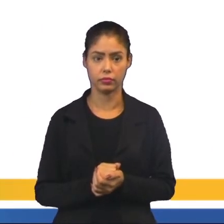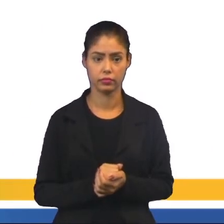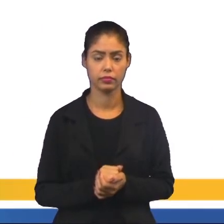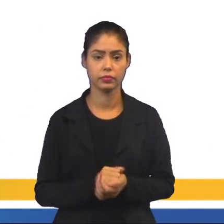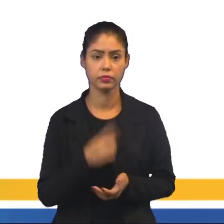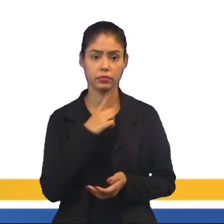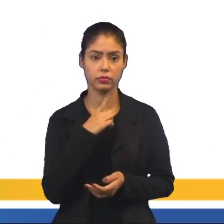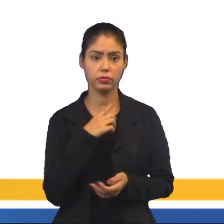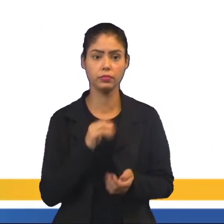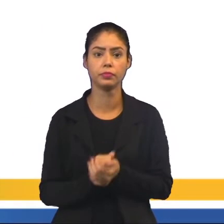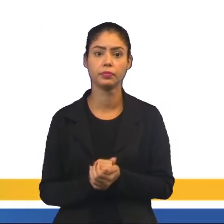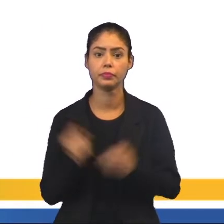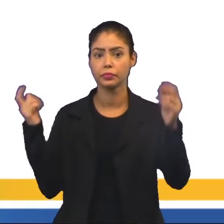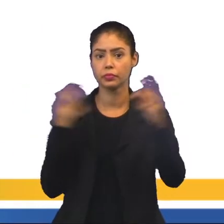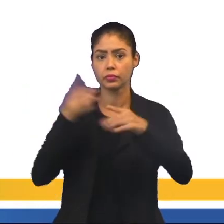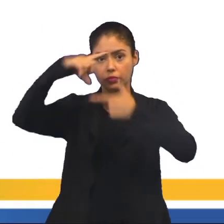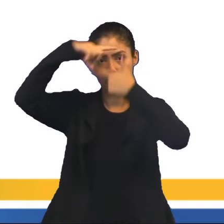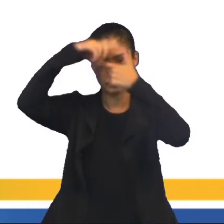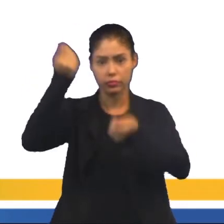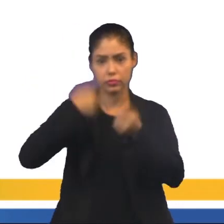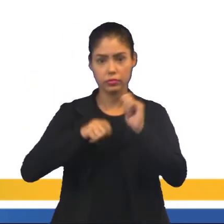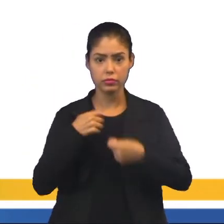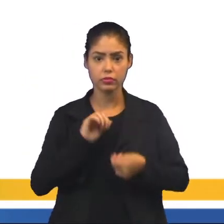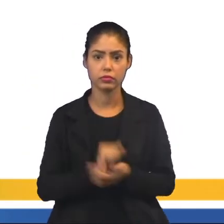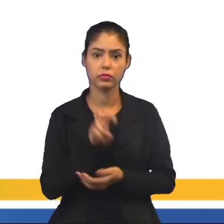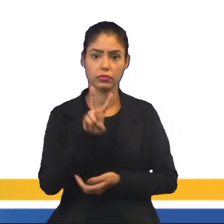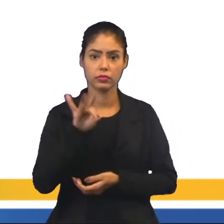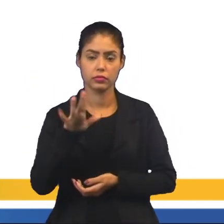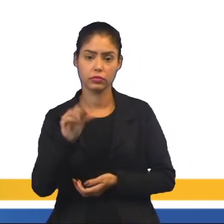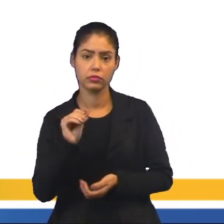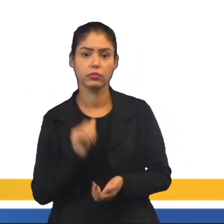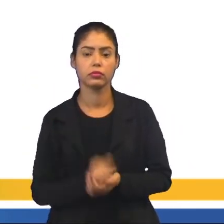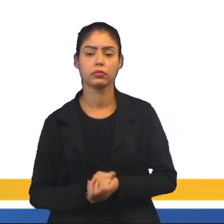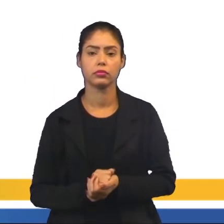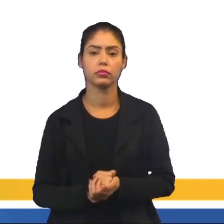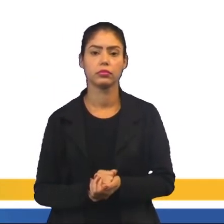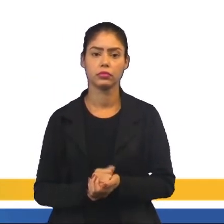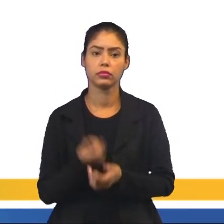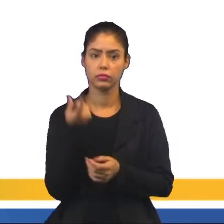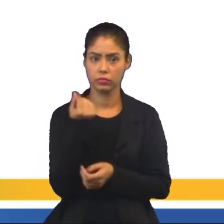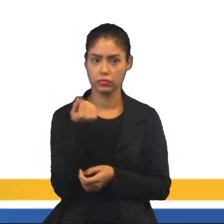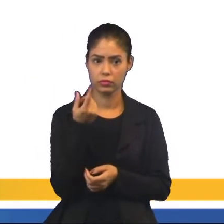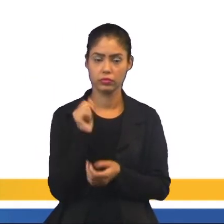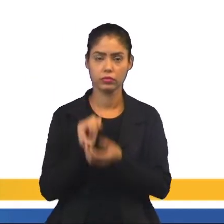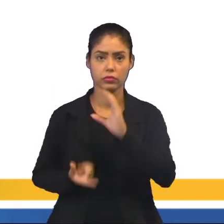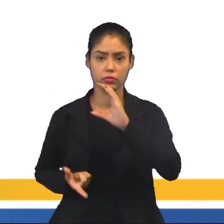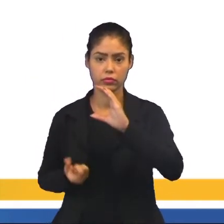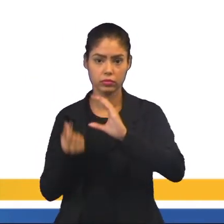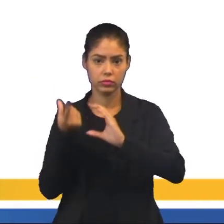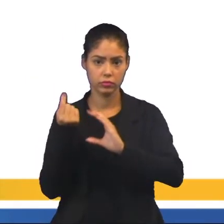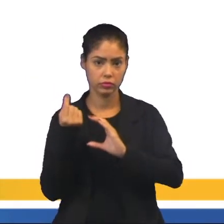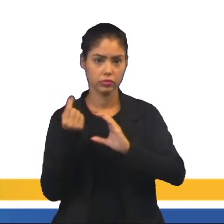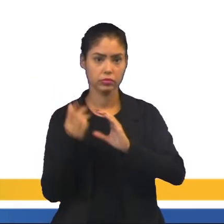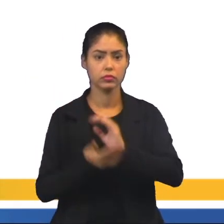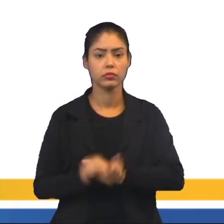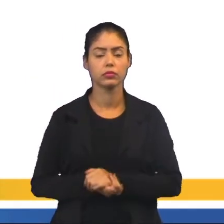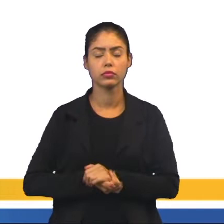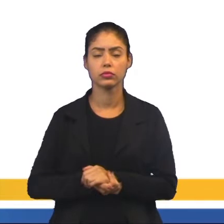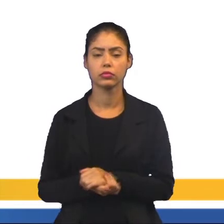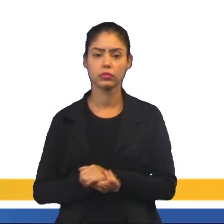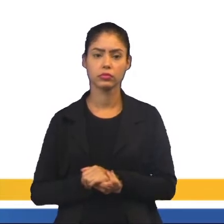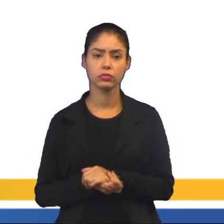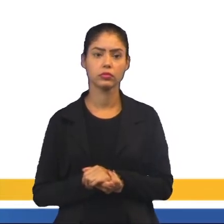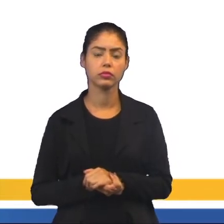aqui, nós vamos ter aí o centro da alienação econômica, tá? Evidentemente, no caso do dinheiro, né,